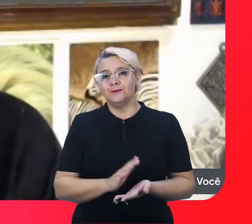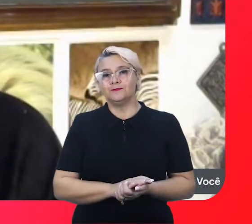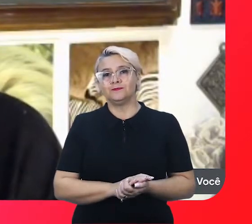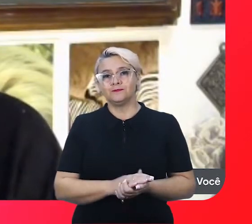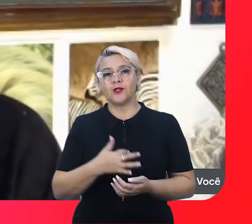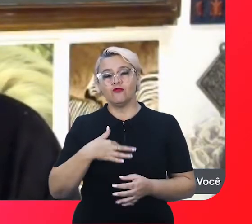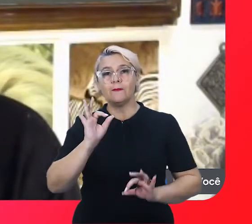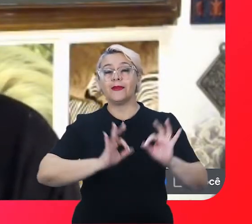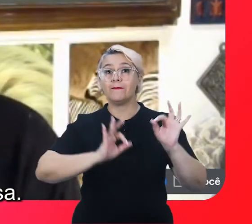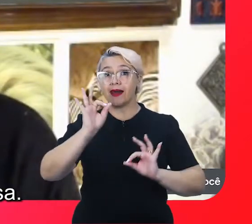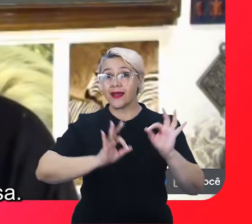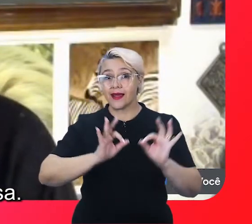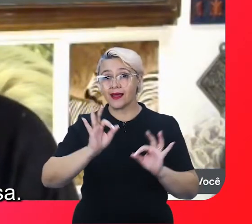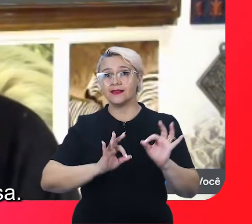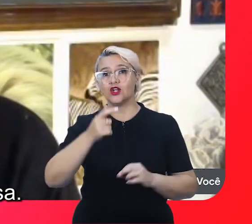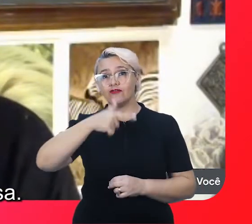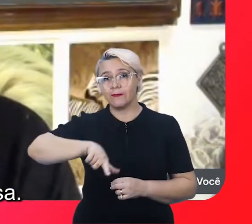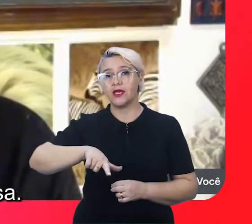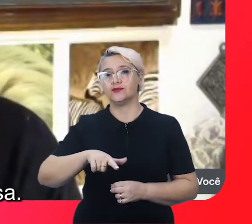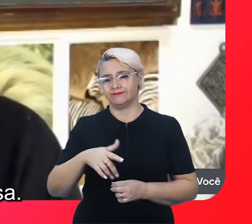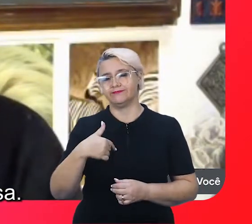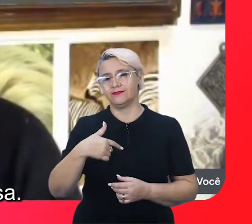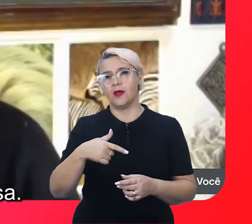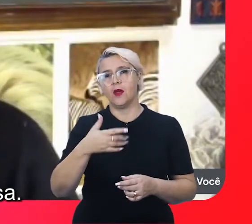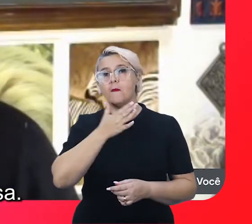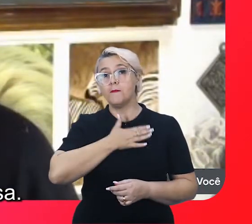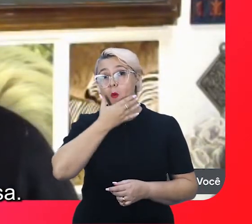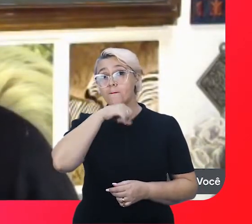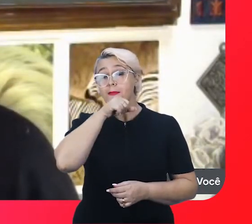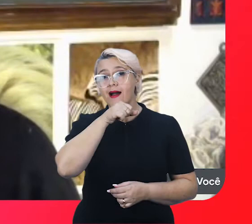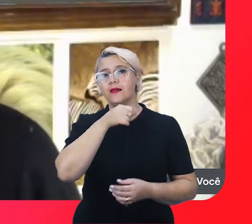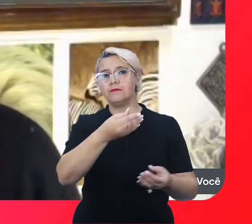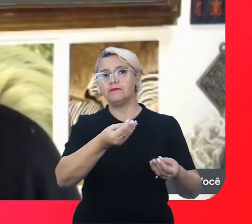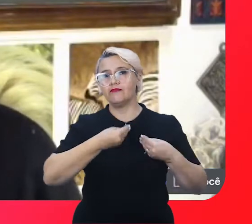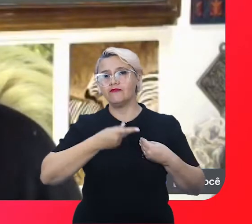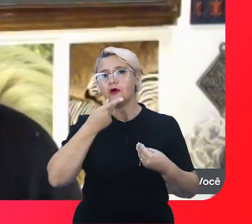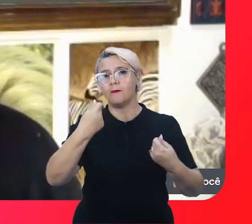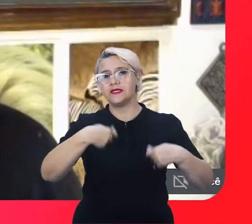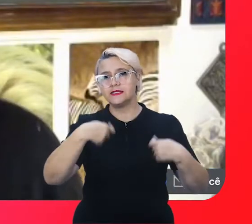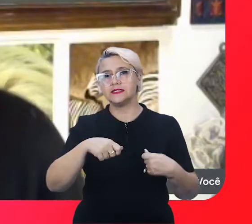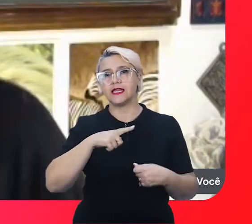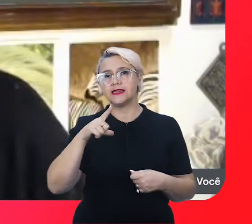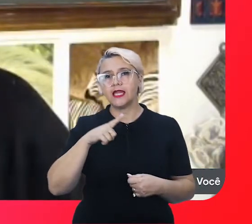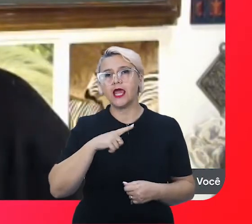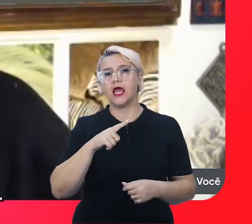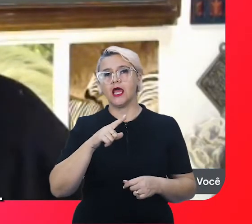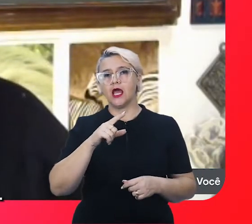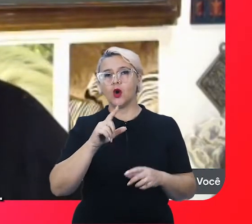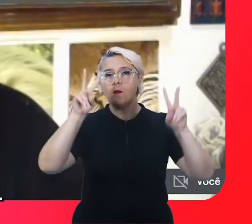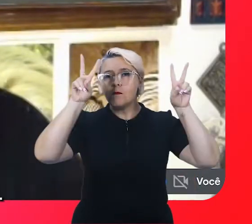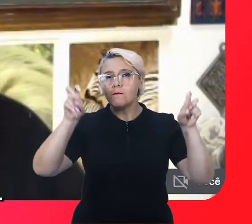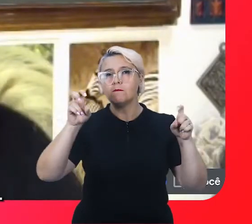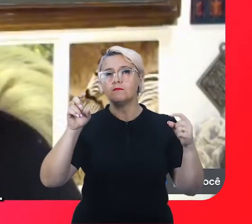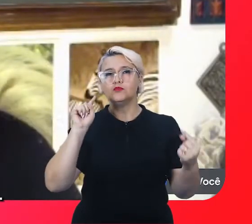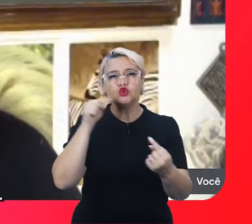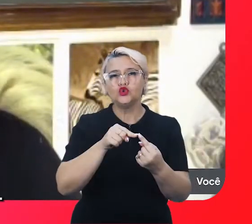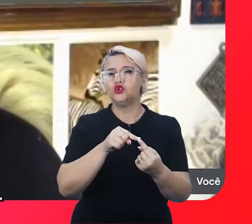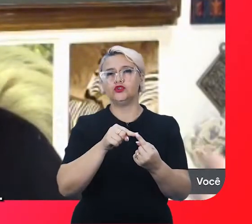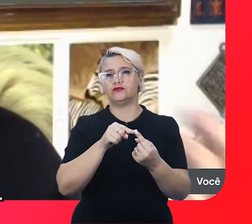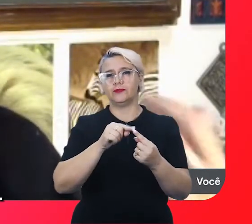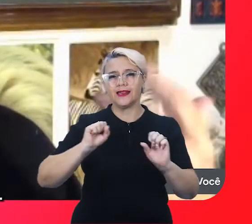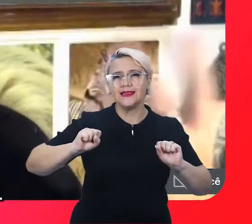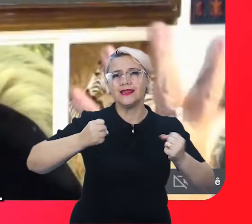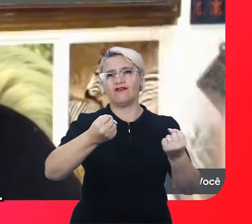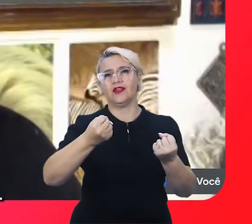fui preparada de novo pelo meu pai para ter uma causa, né? Eu fui preparada para ter uma causa, para defender algo que